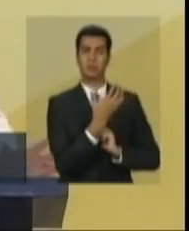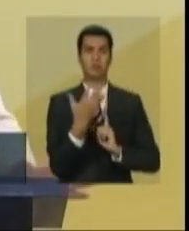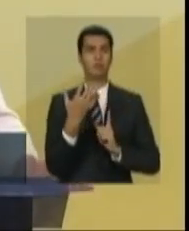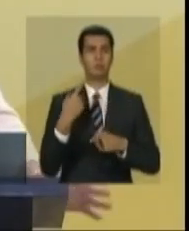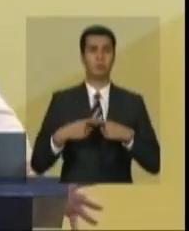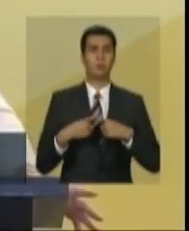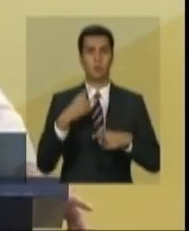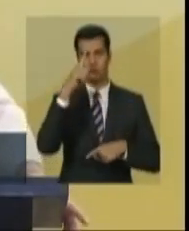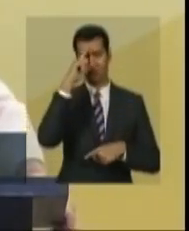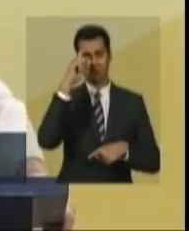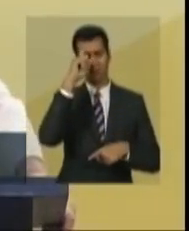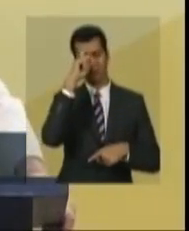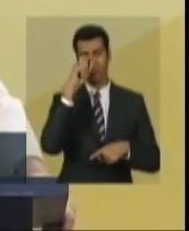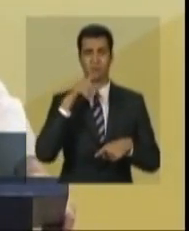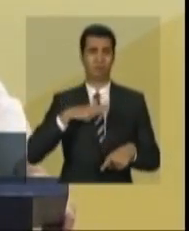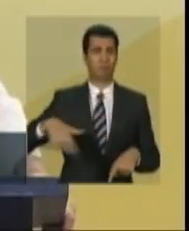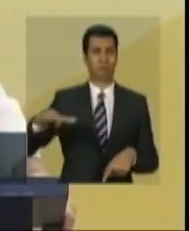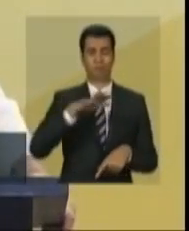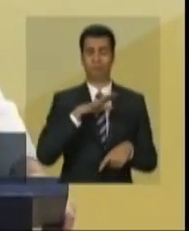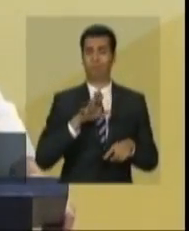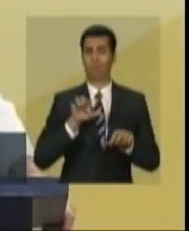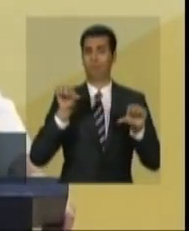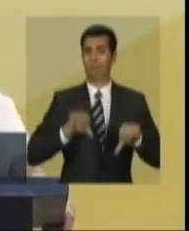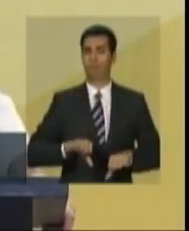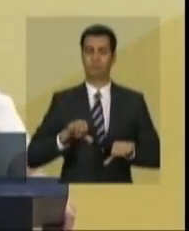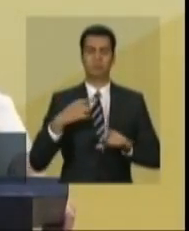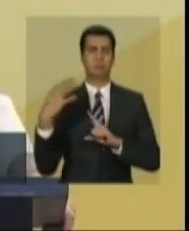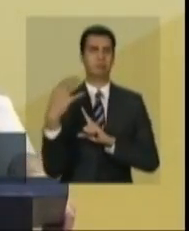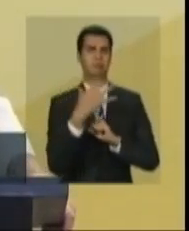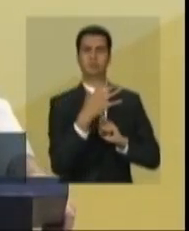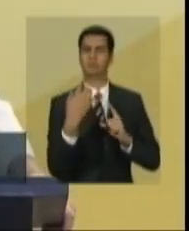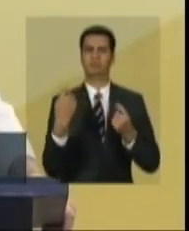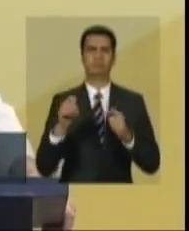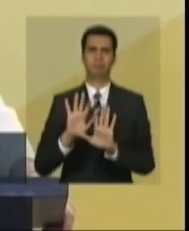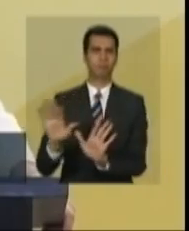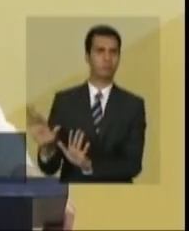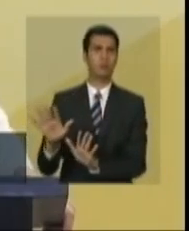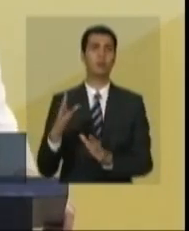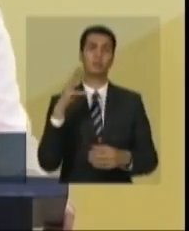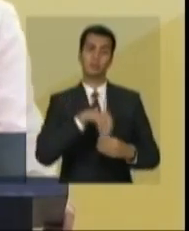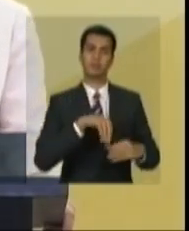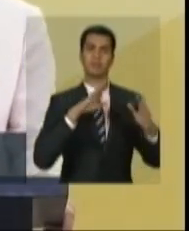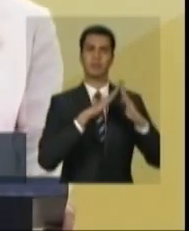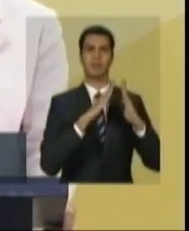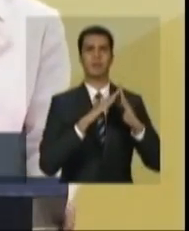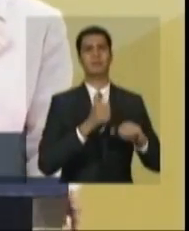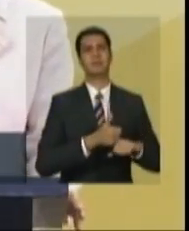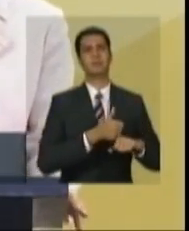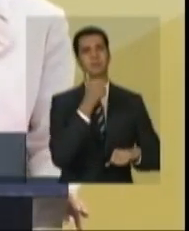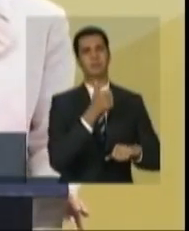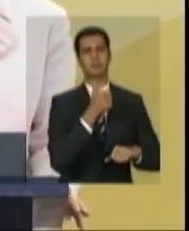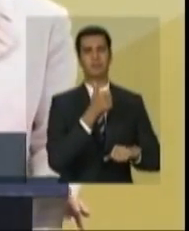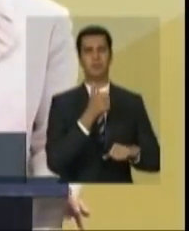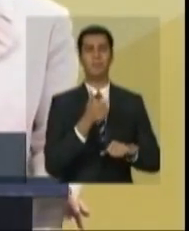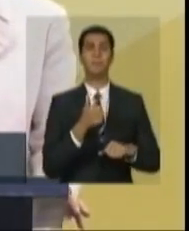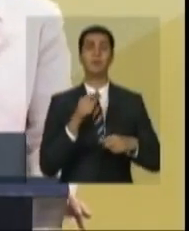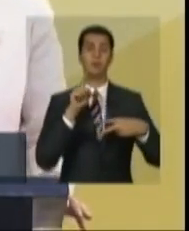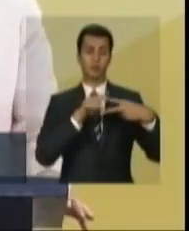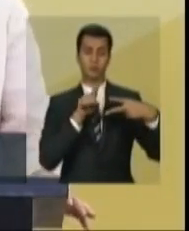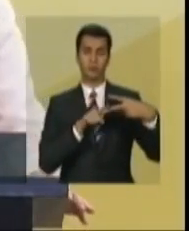hospital, cada um de nós sente. O Melhor em Casa e o SOS Emergência são